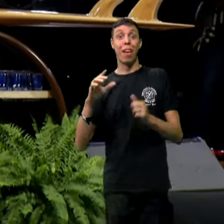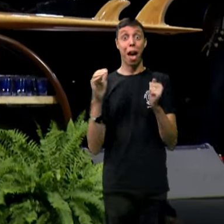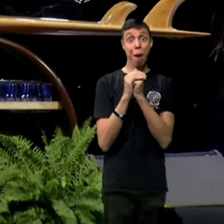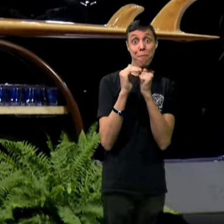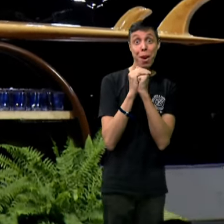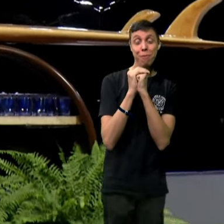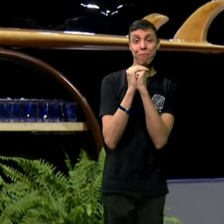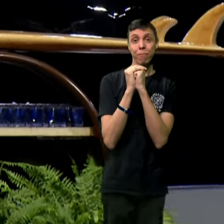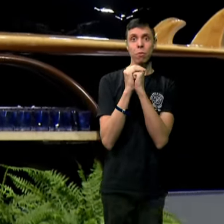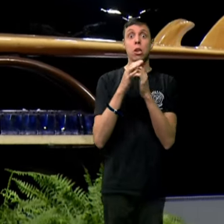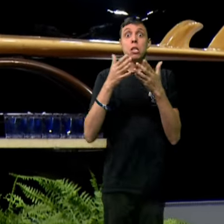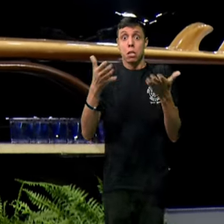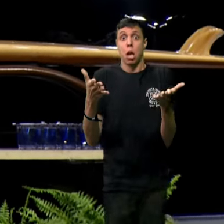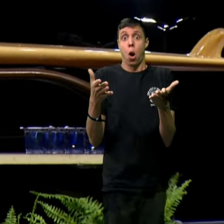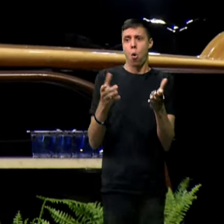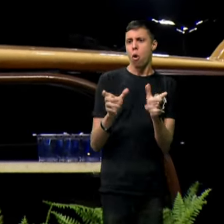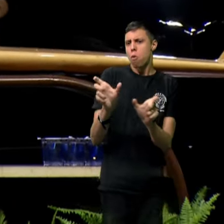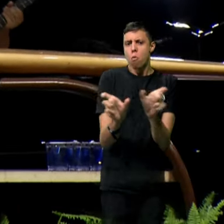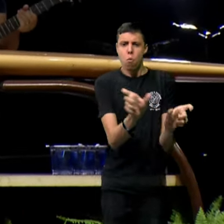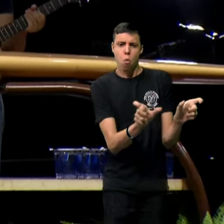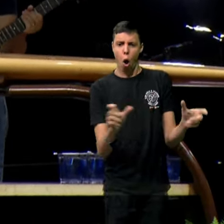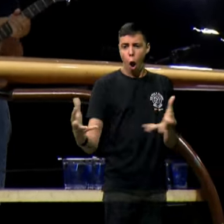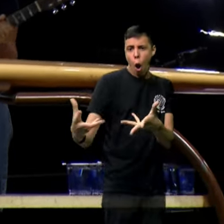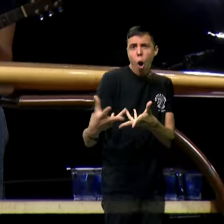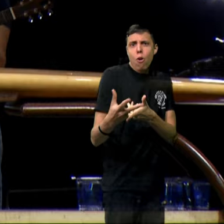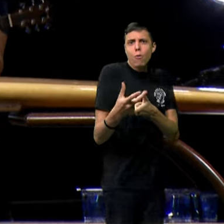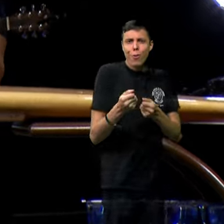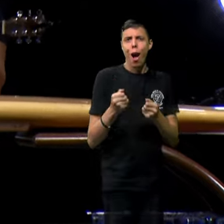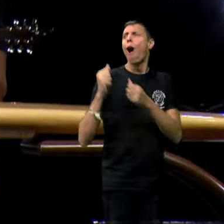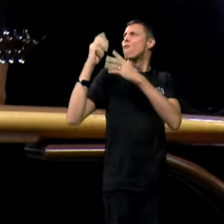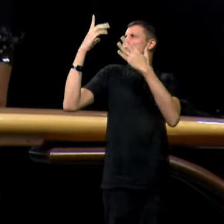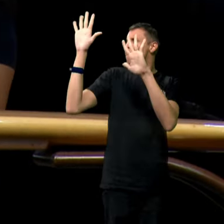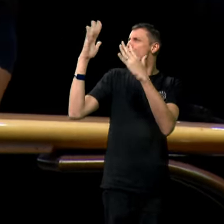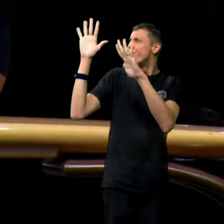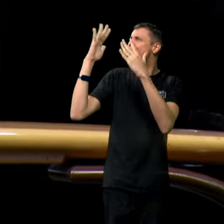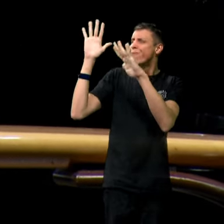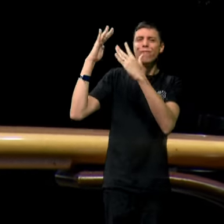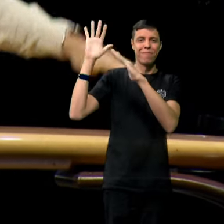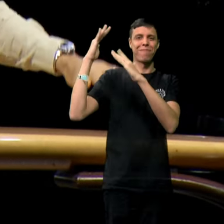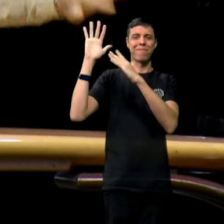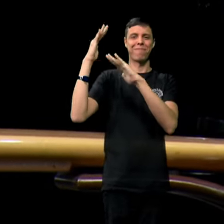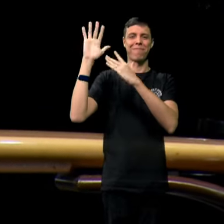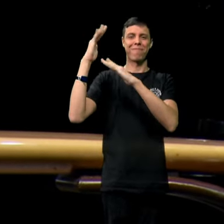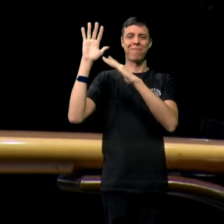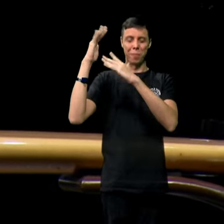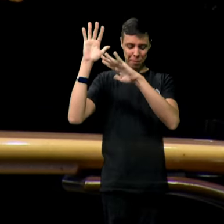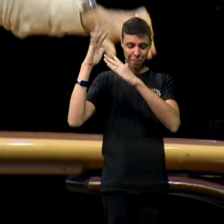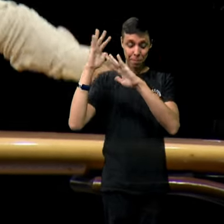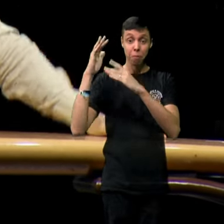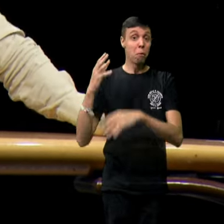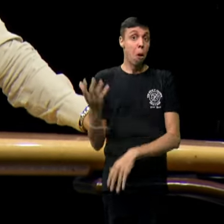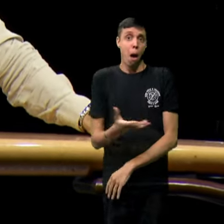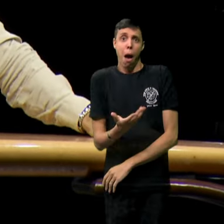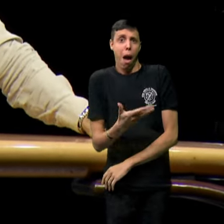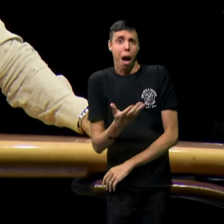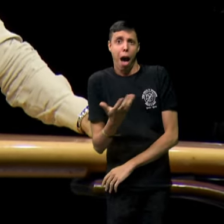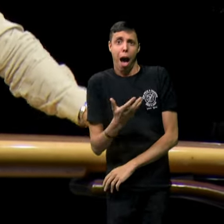Amém. Então, enquanto o povo vai e está chegando, vamos aplaudindo a Jesus. Amém. Aleluia. Corre para o seu